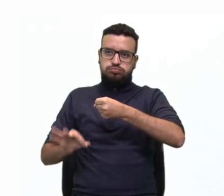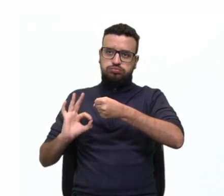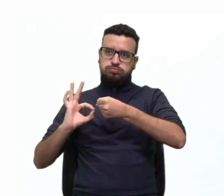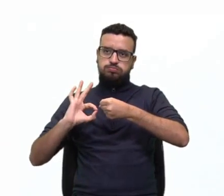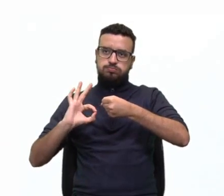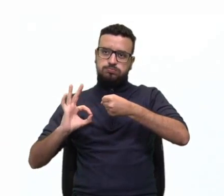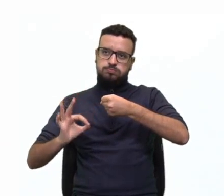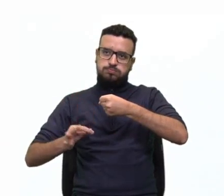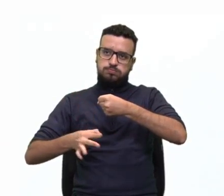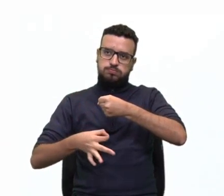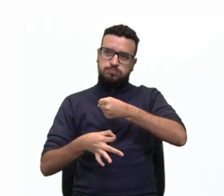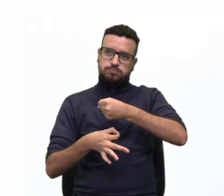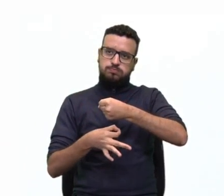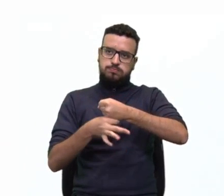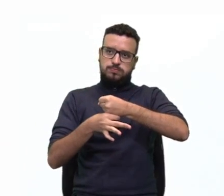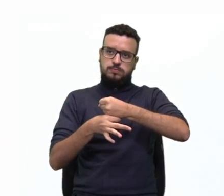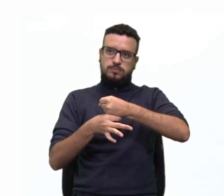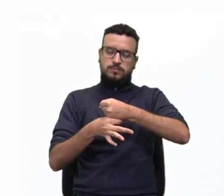gente tem